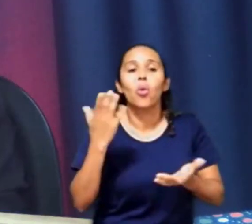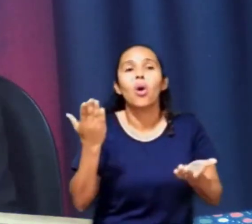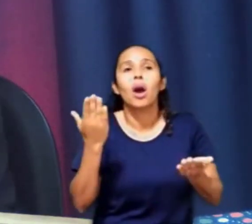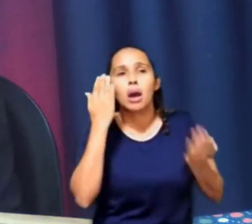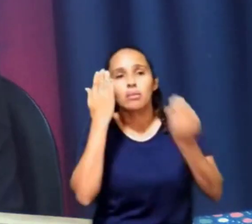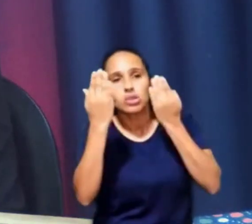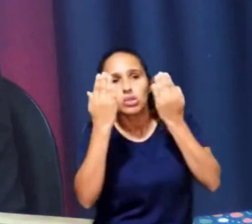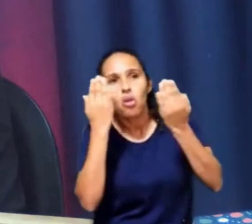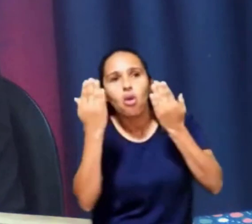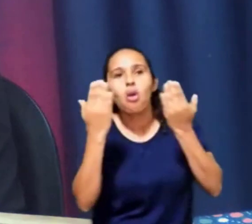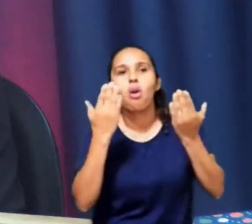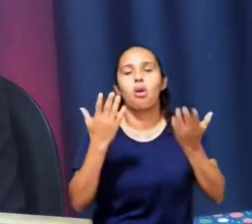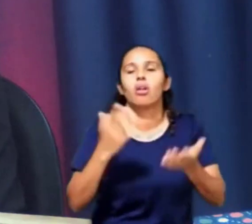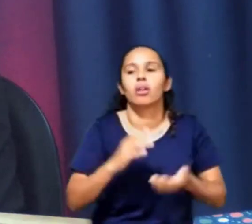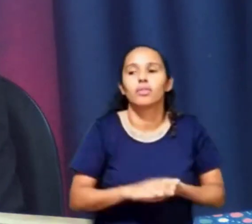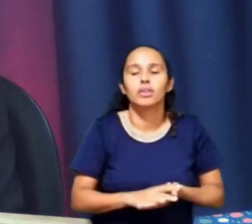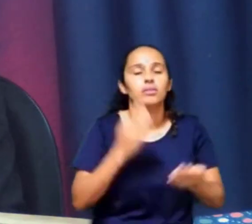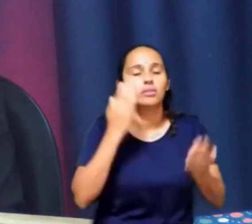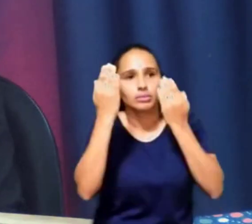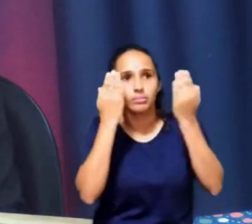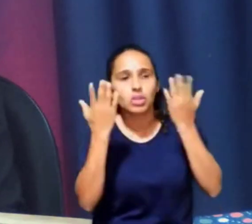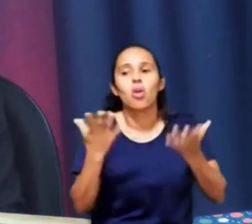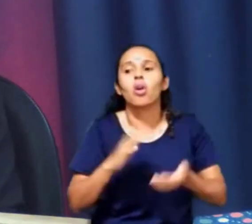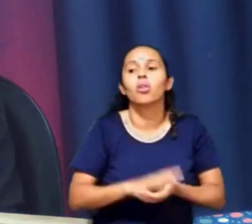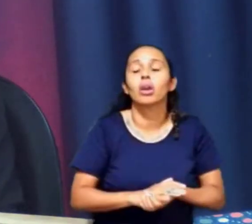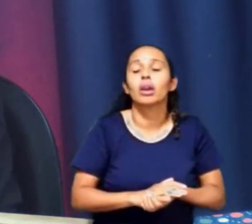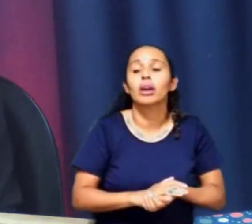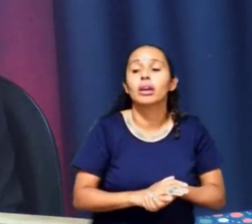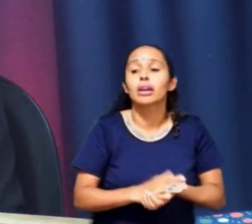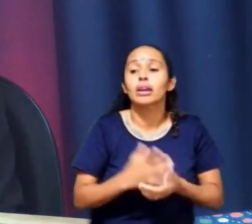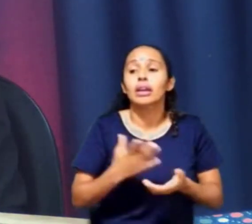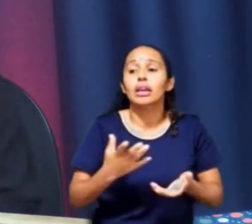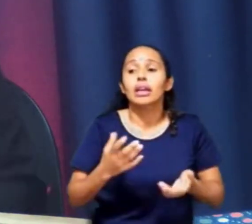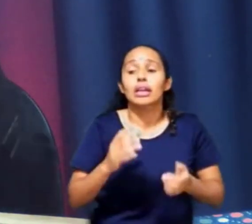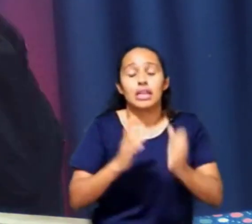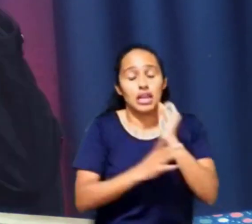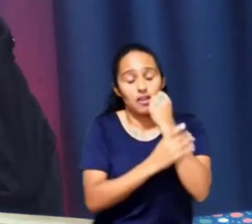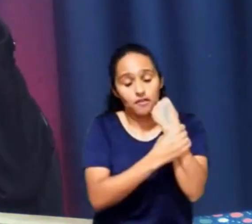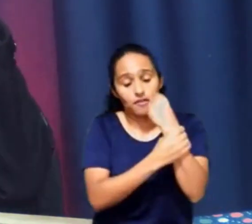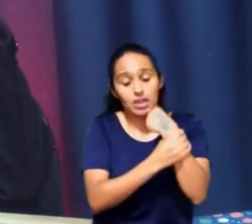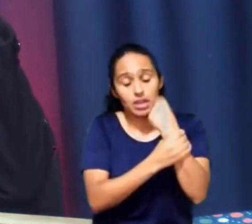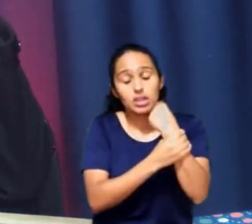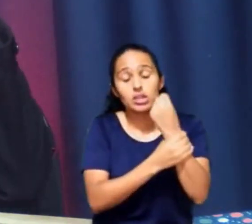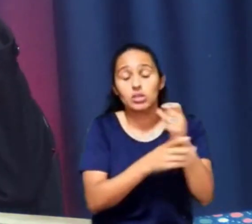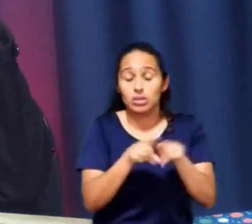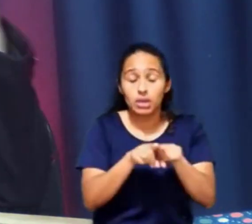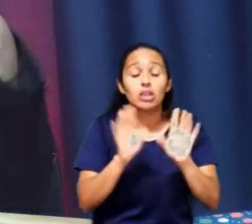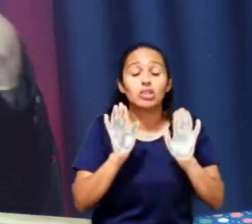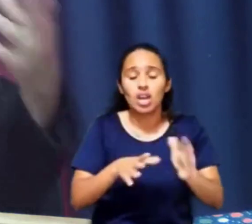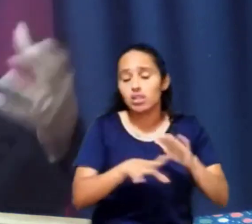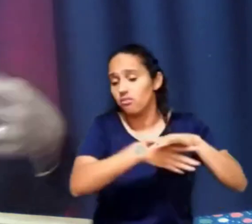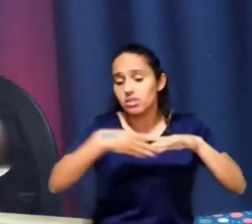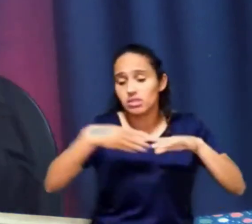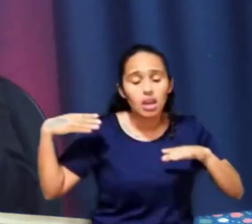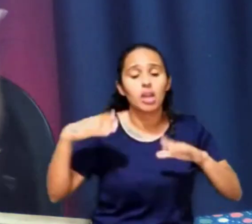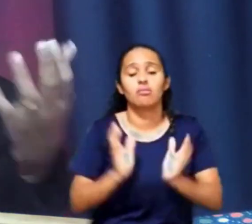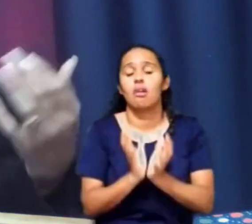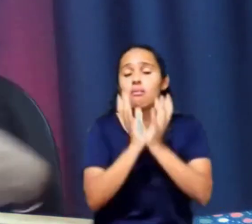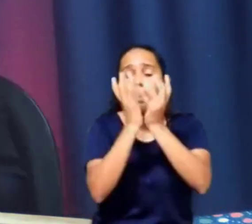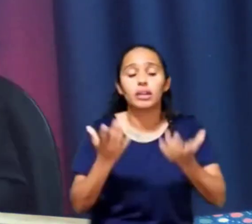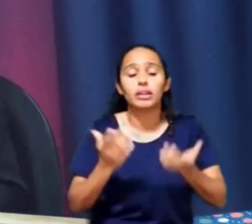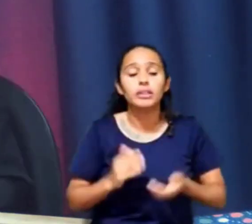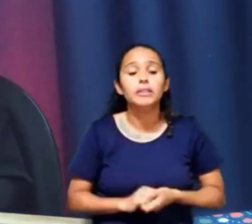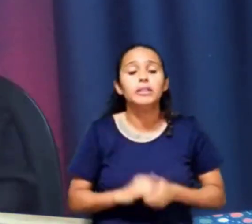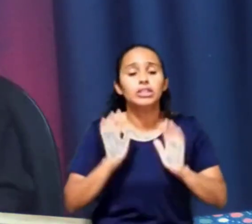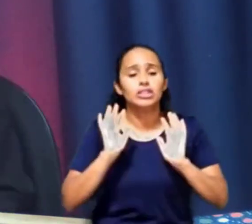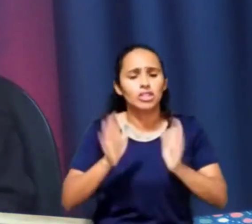equipe. E aí, eu já havia saído da PAI, e eu já tinha casado, né? Já estava